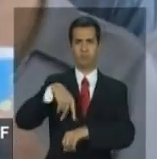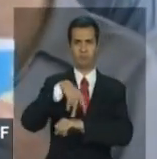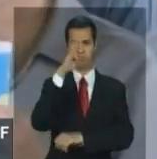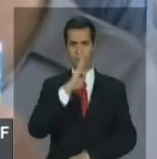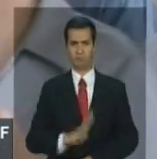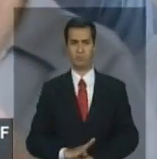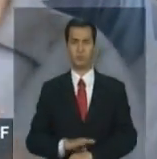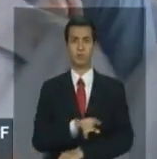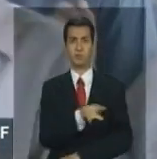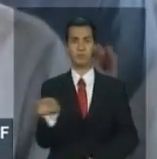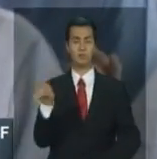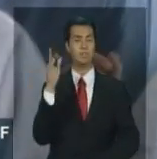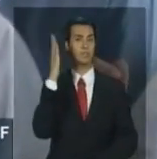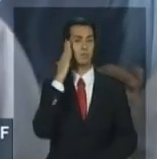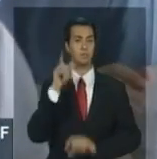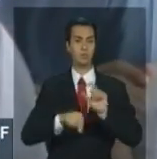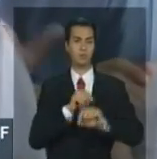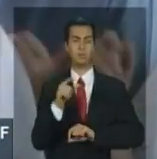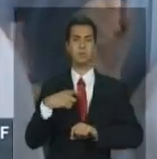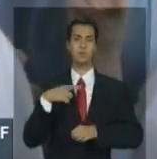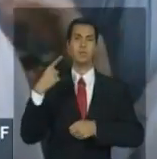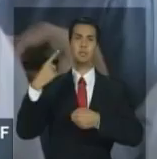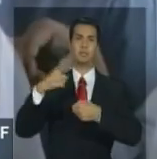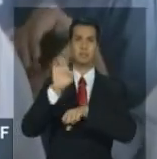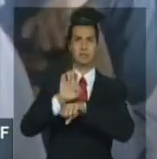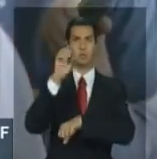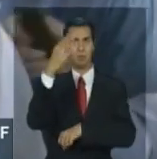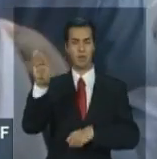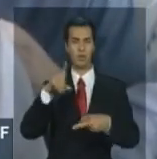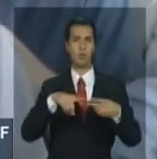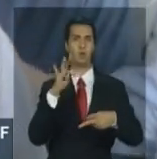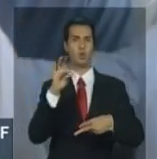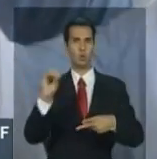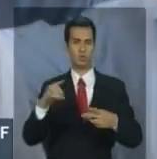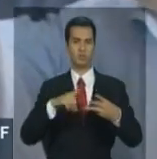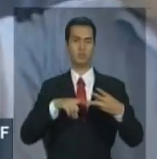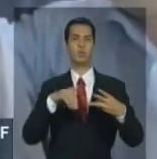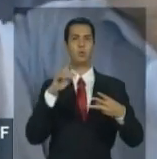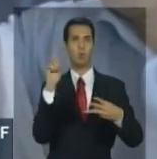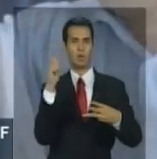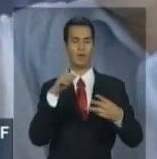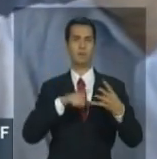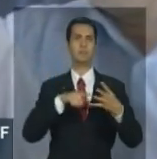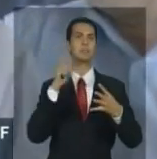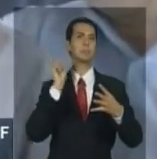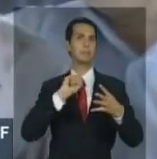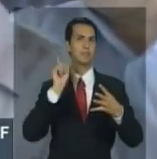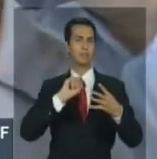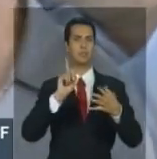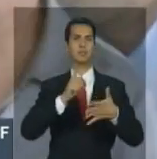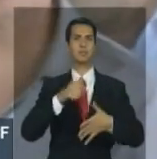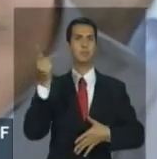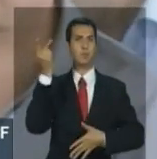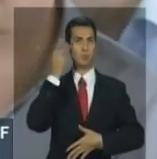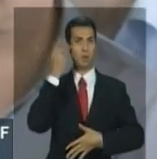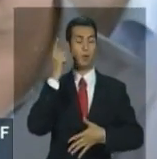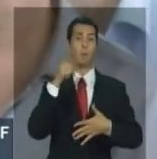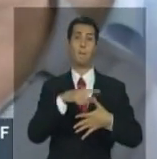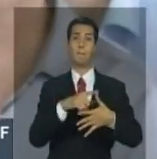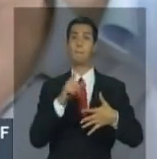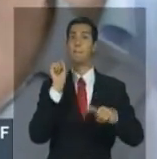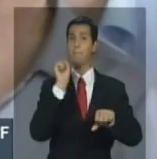uma ideia, nesse trecho ela vai passar por Maranhão, Tocantins, Goiás, Minas Gerais, São Paulo. Mas ela não para em São